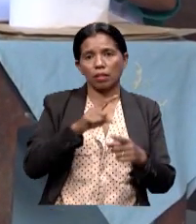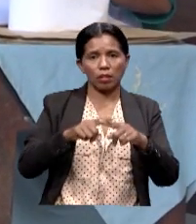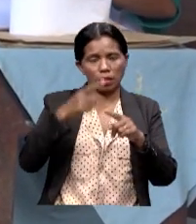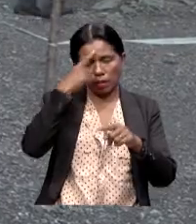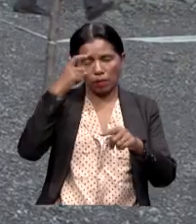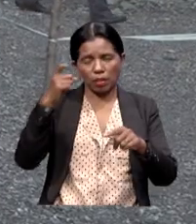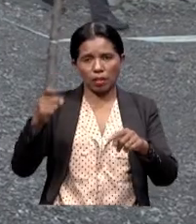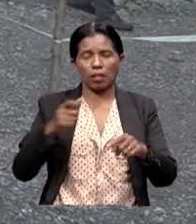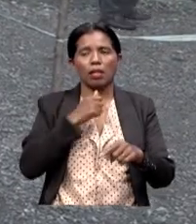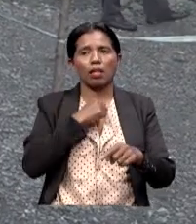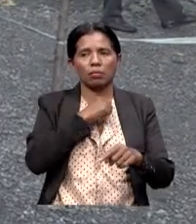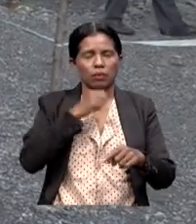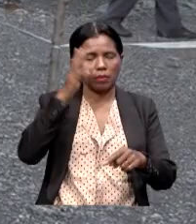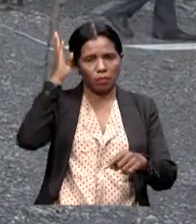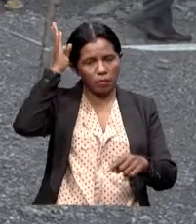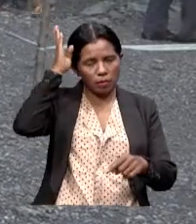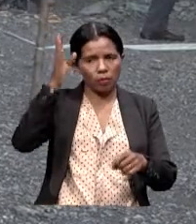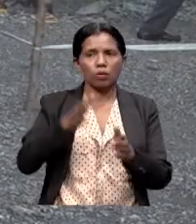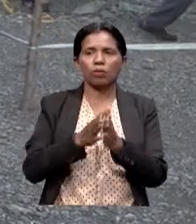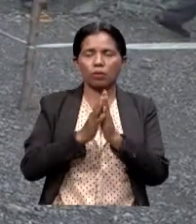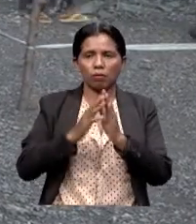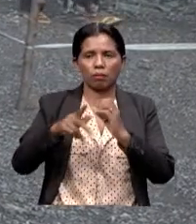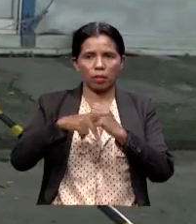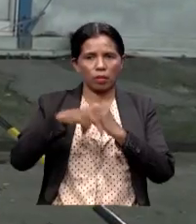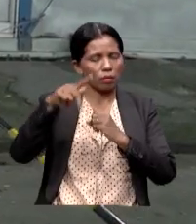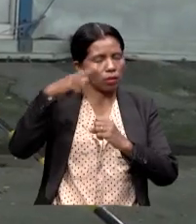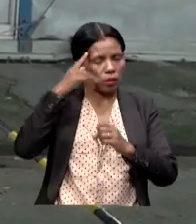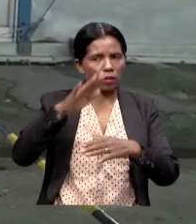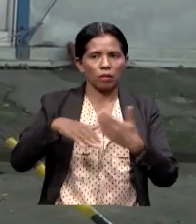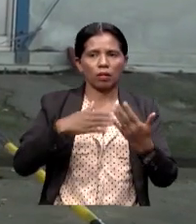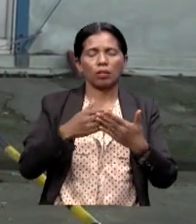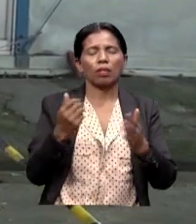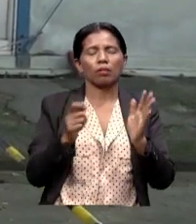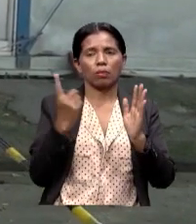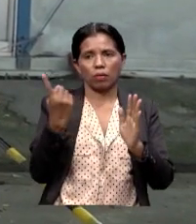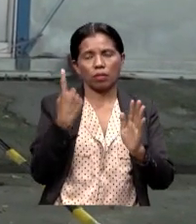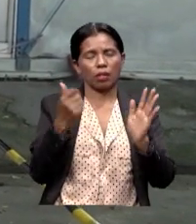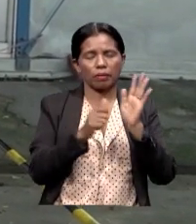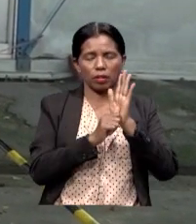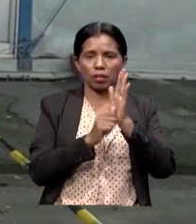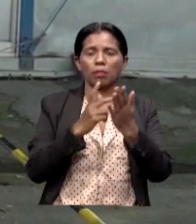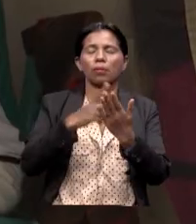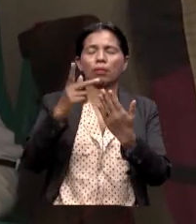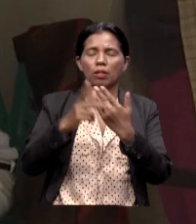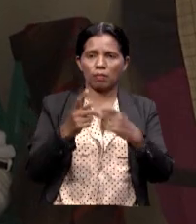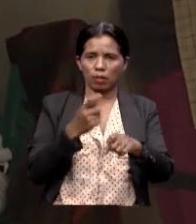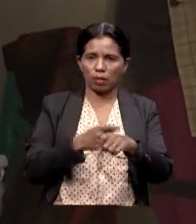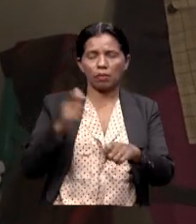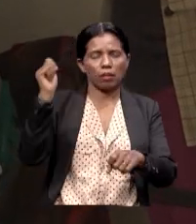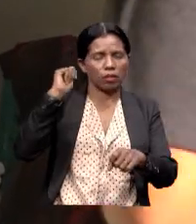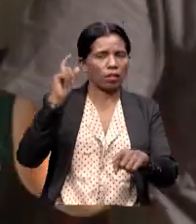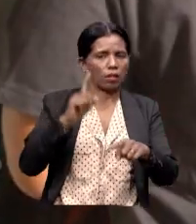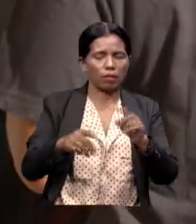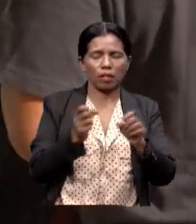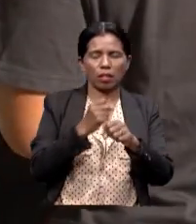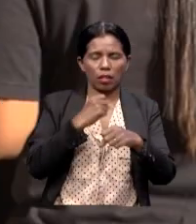Metropolitana Dili, russo do Partido Político Hotu-Hotu, ato apresenta de programa e a tempo campanha, no labele insulta malu,